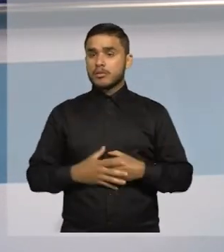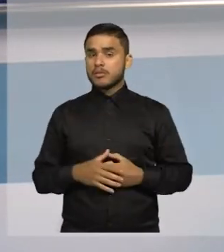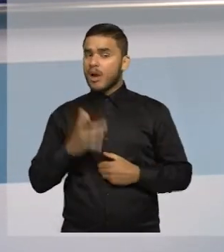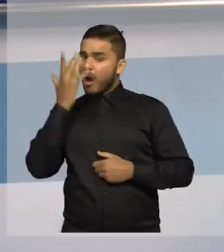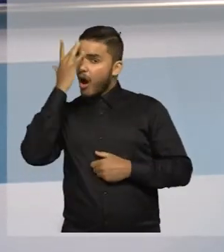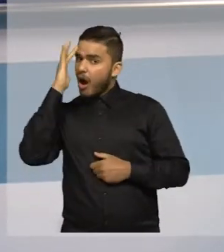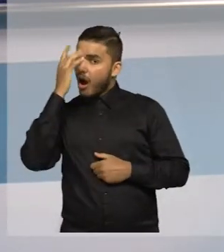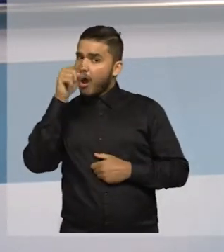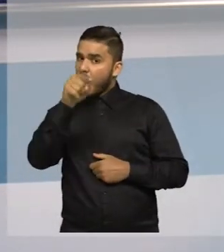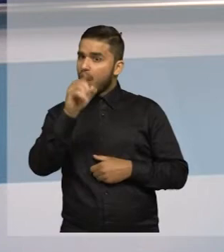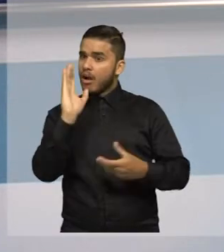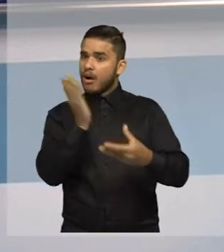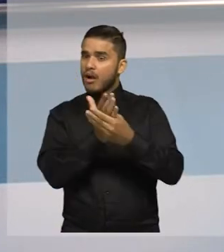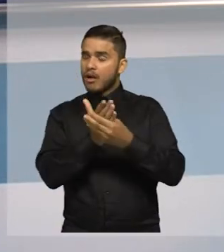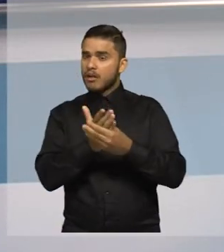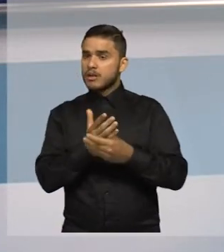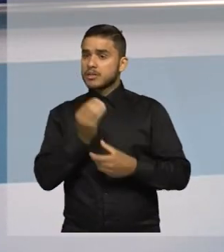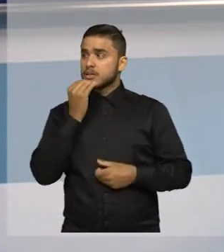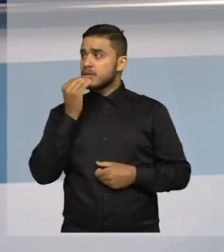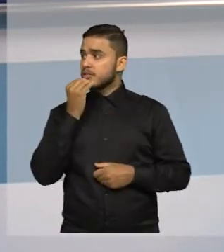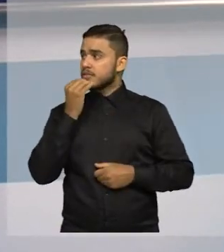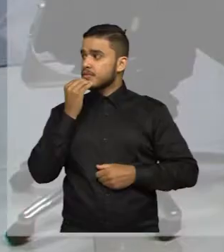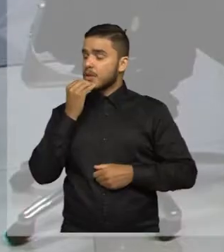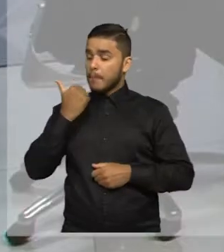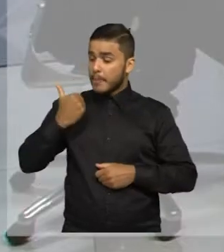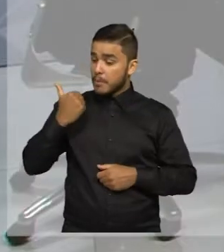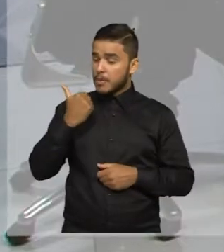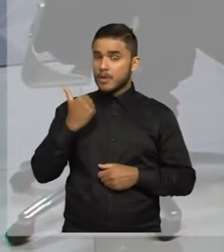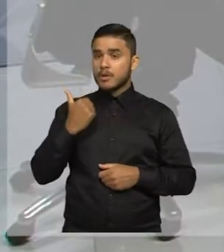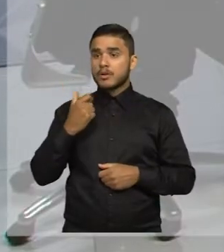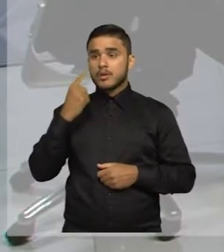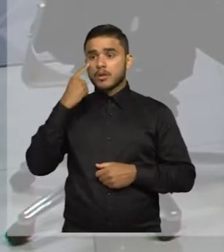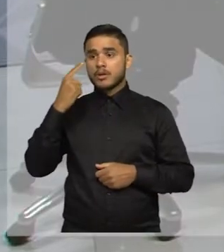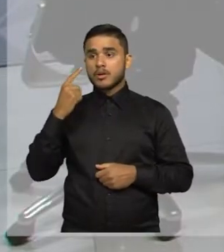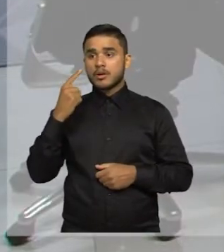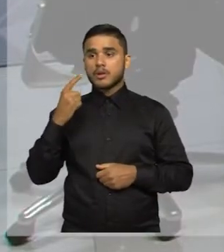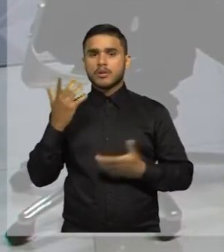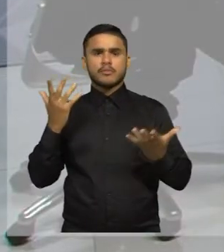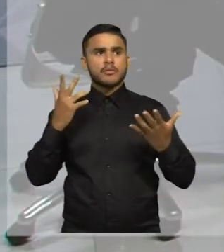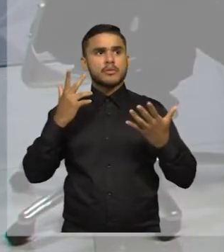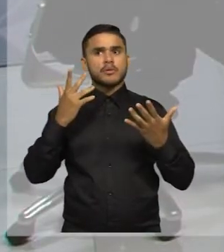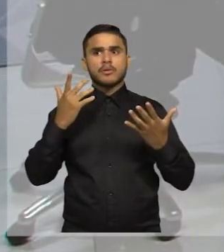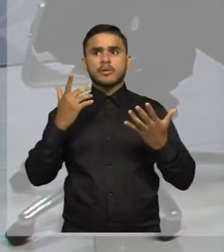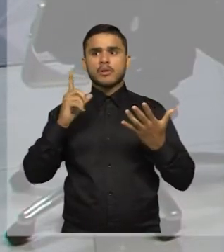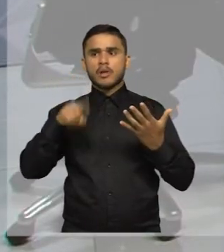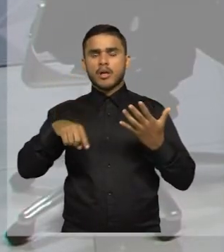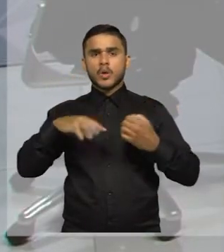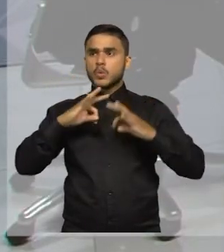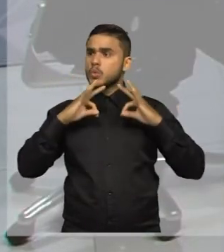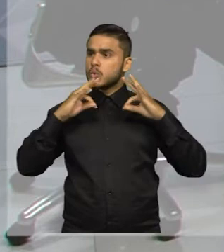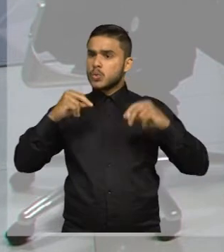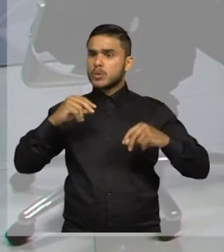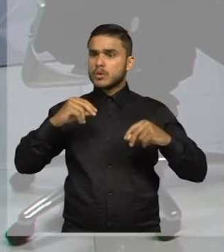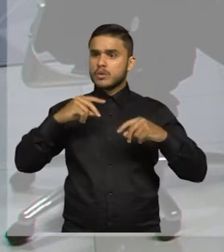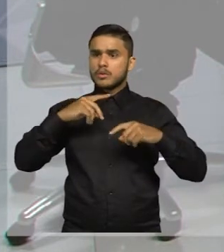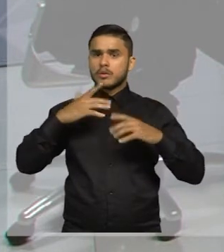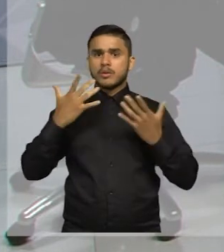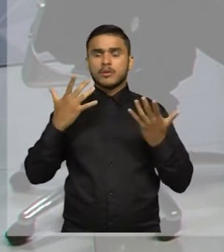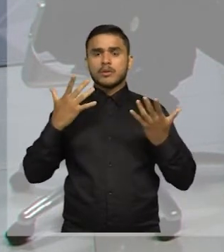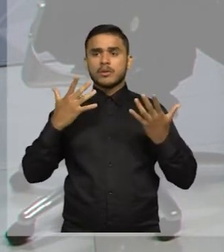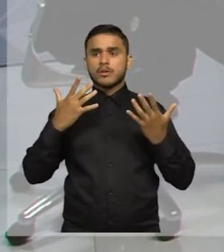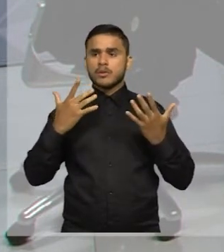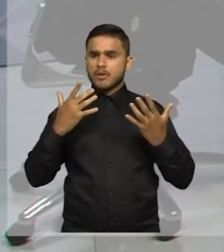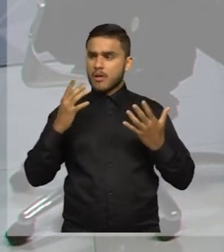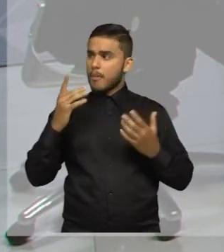que é. Não deve ser o contrário, não é fechar, não é botar, aí sim, aumentar o seu contingente